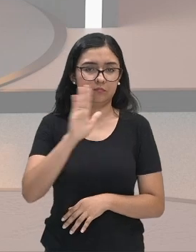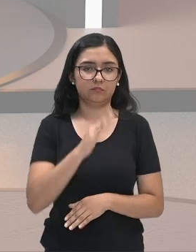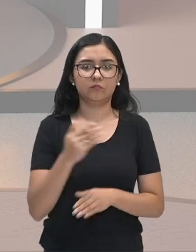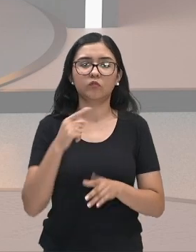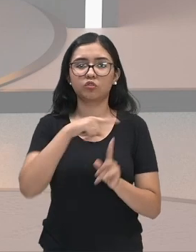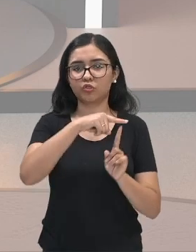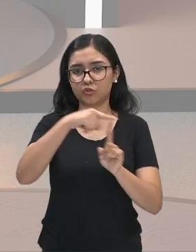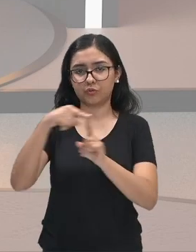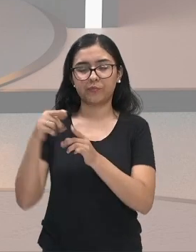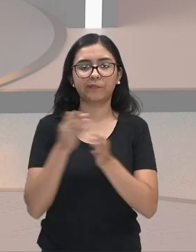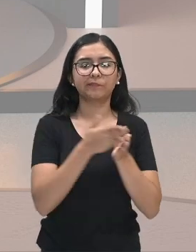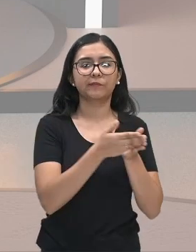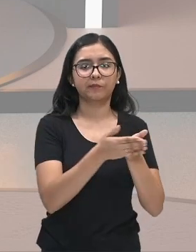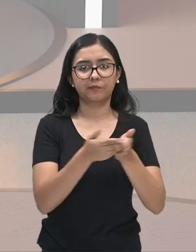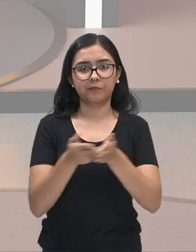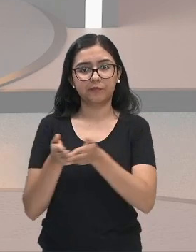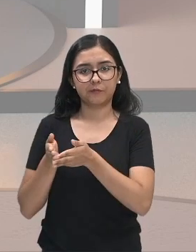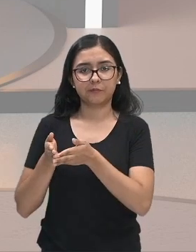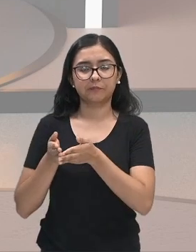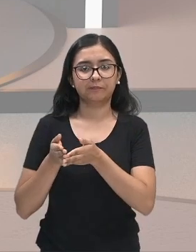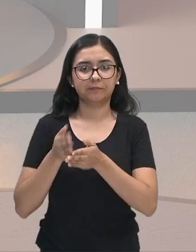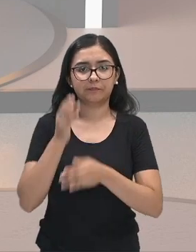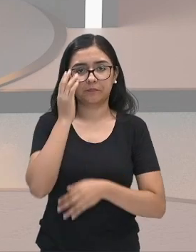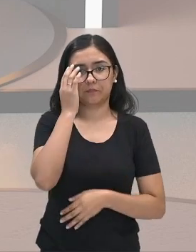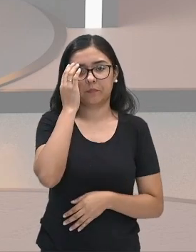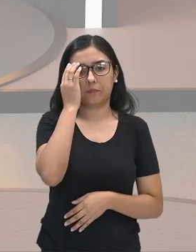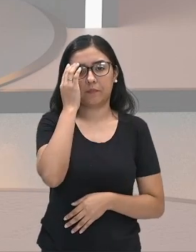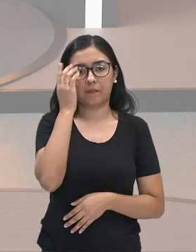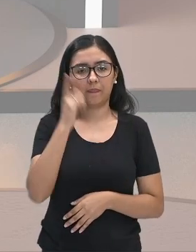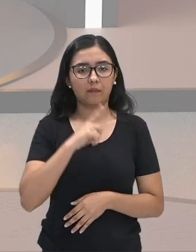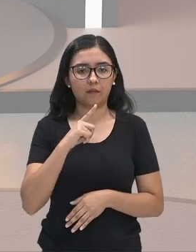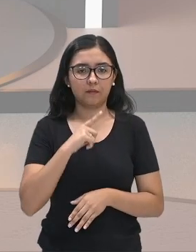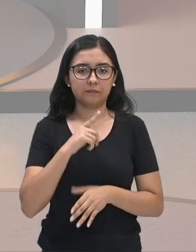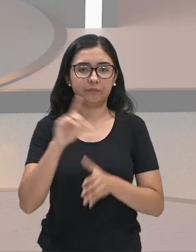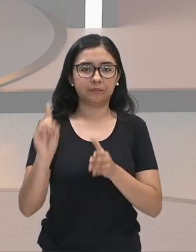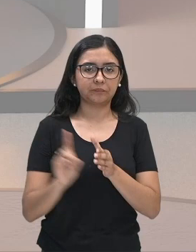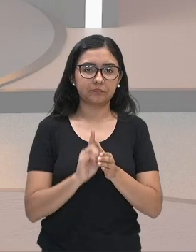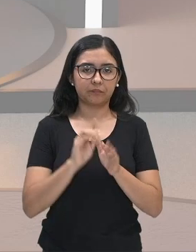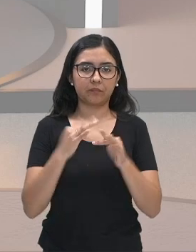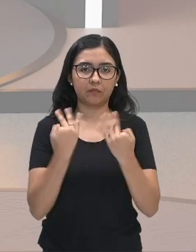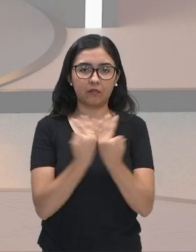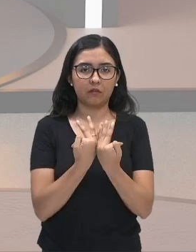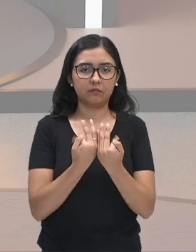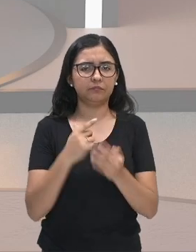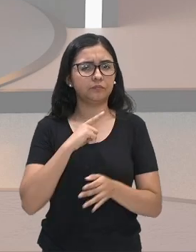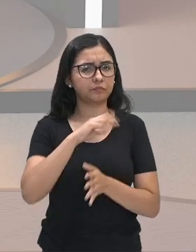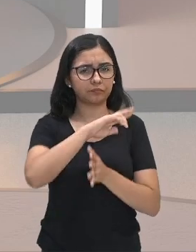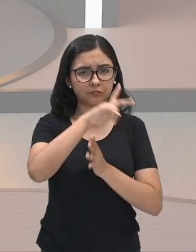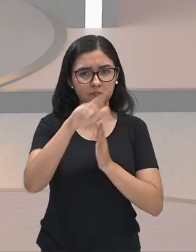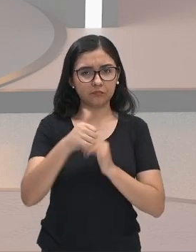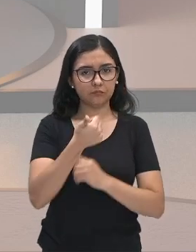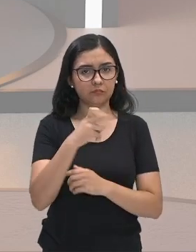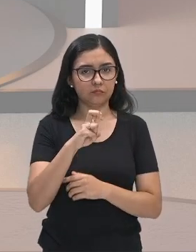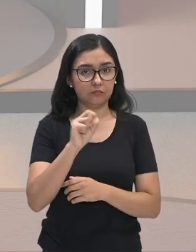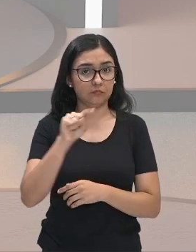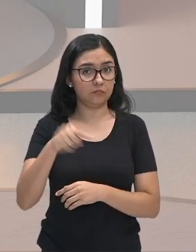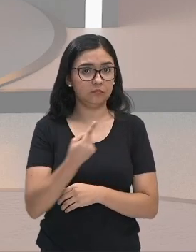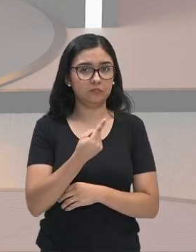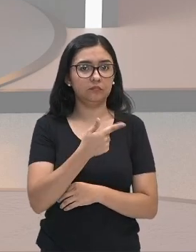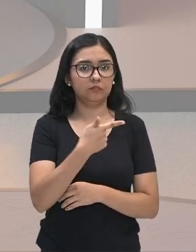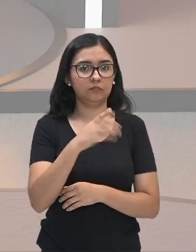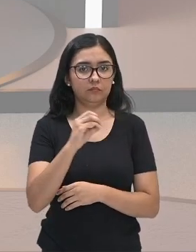naus, dos navios que trouxeram a família real para o Brasil. Não era pouca coisa, né? 15.700